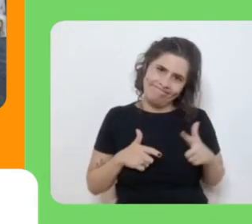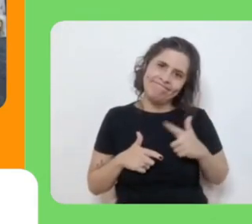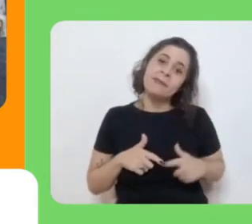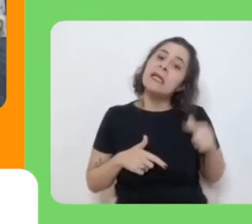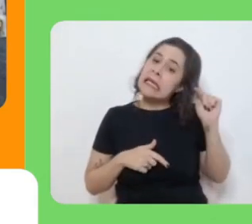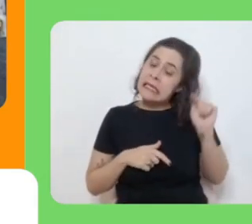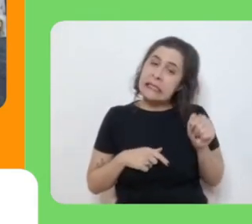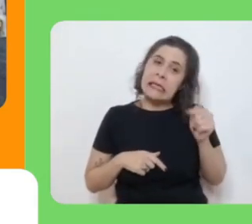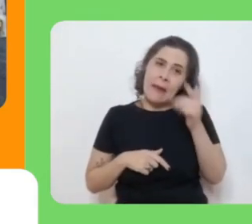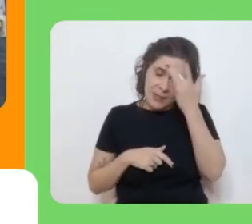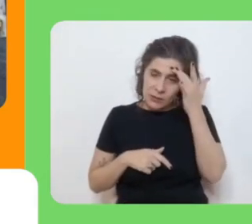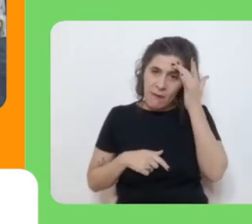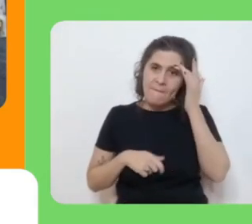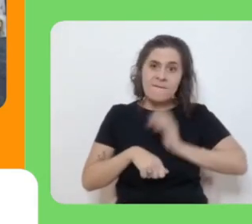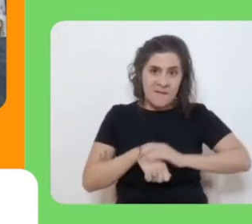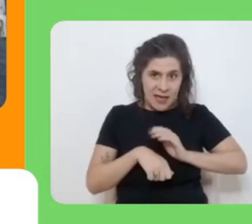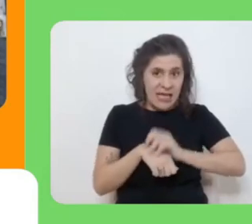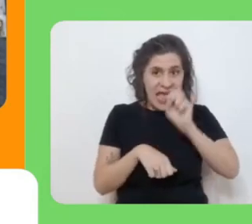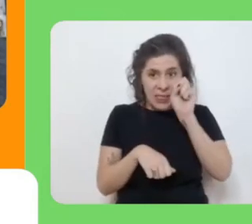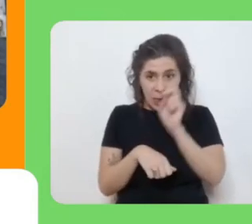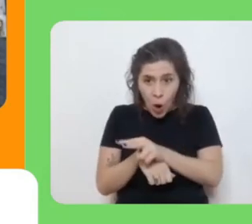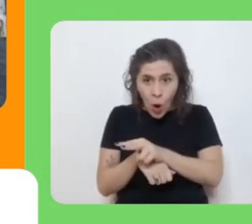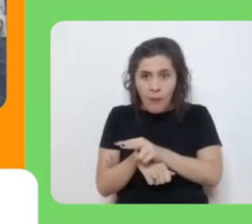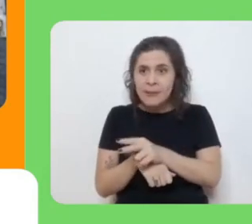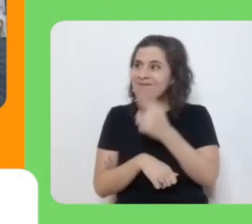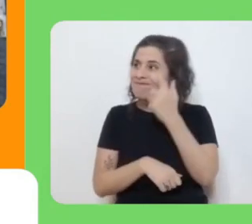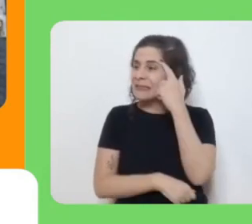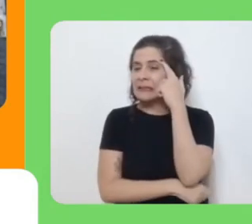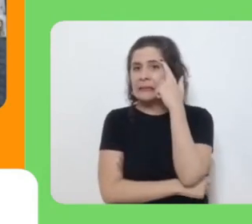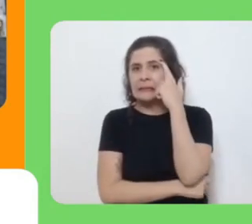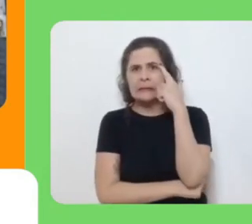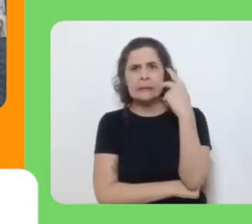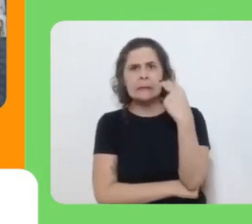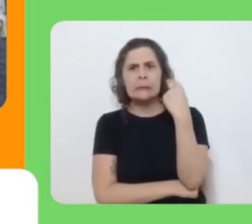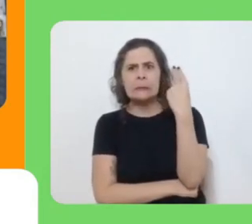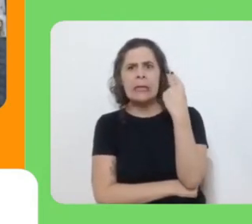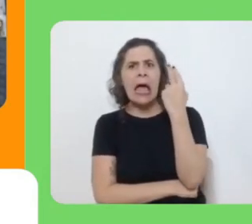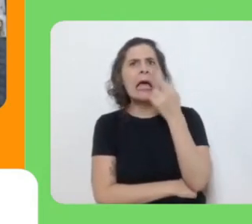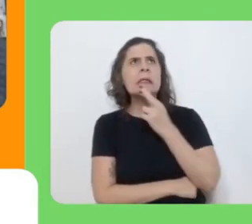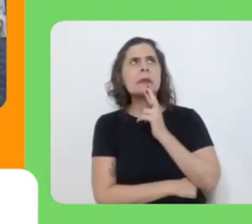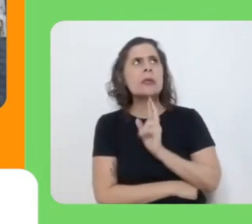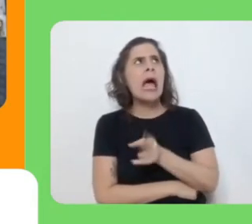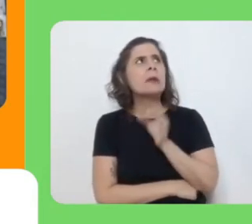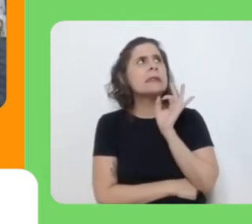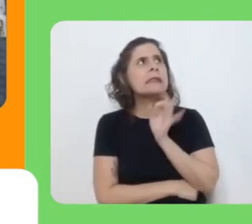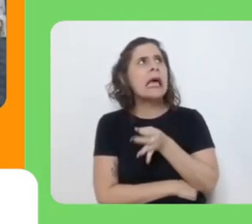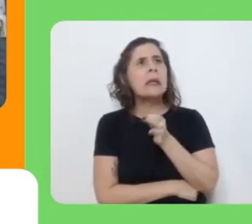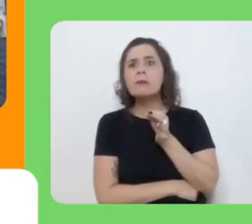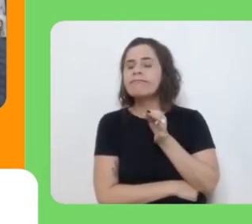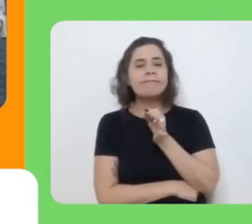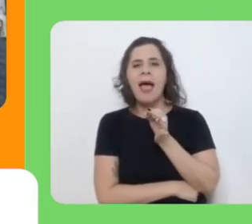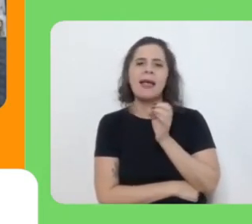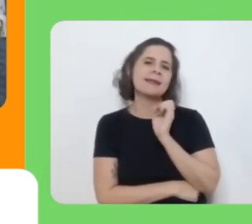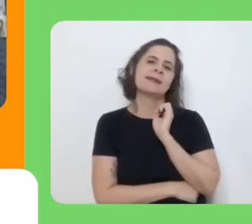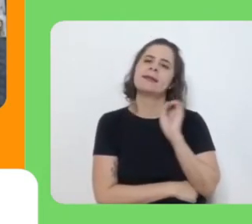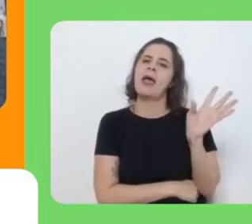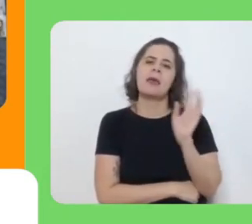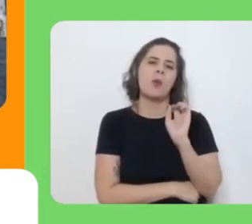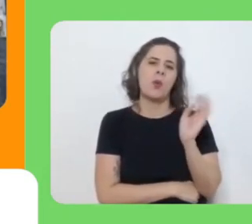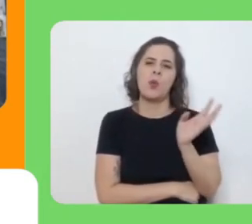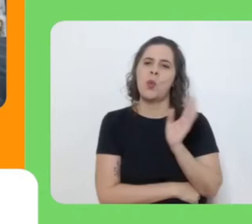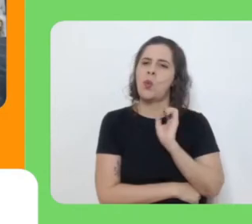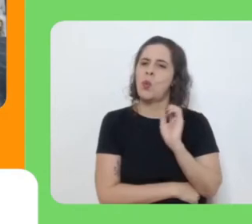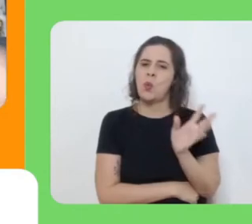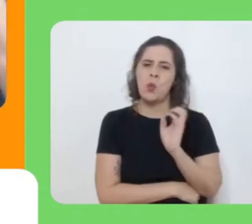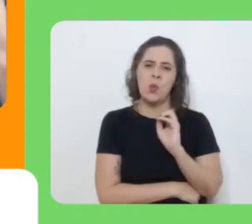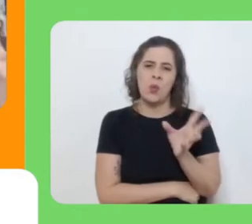fez isso, viu que, ah, não dá o resultado que eu esperava, e saiu fora, gente, tá saindo fora.